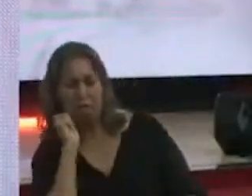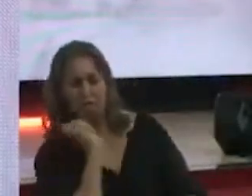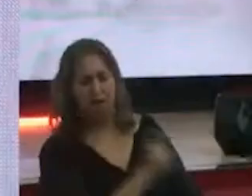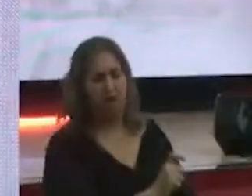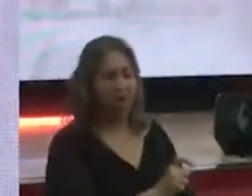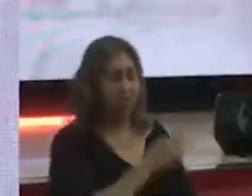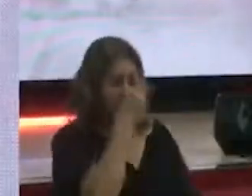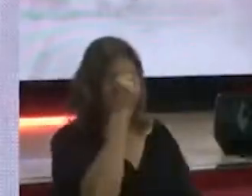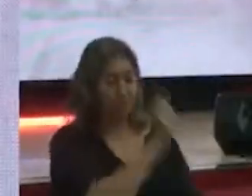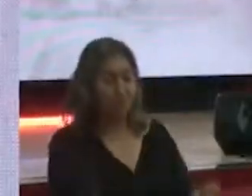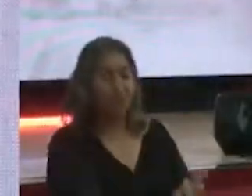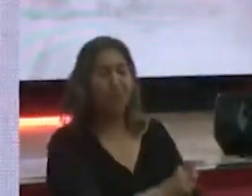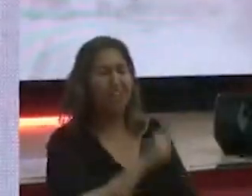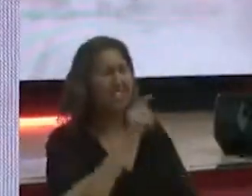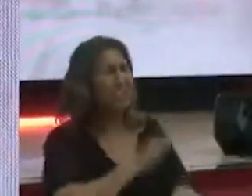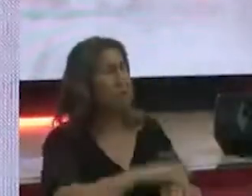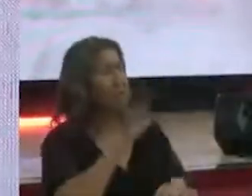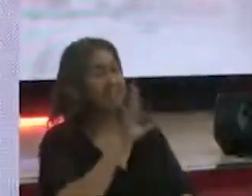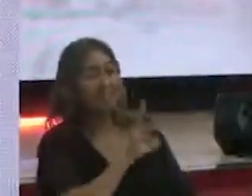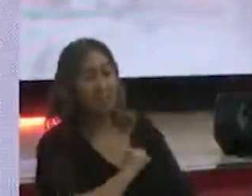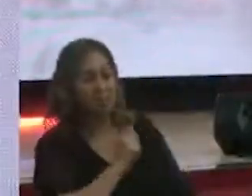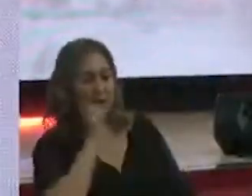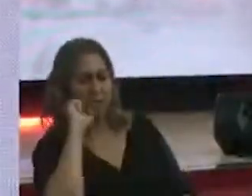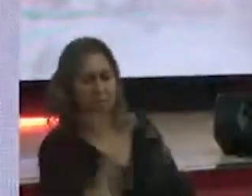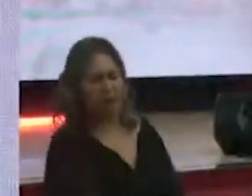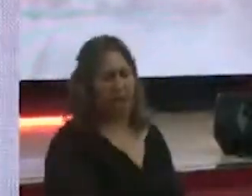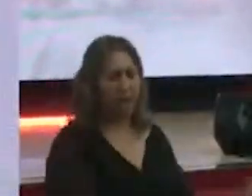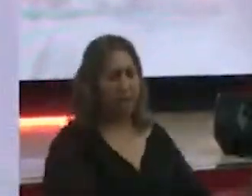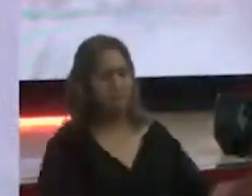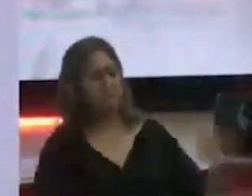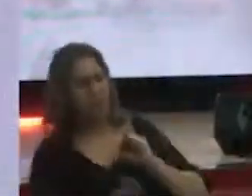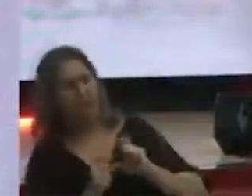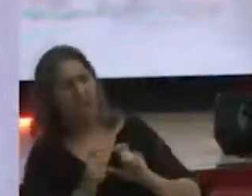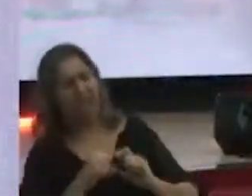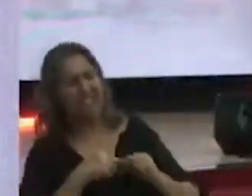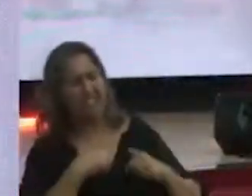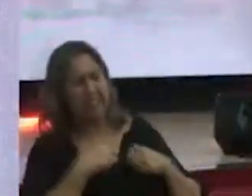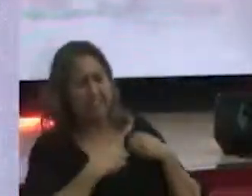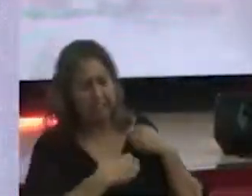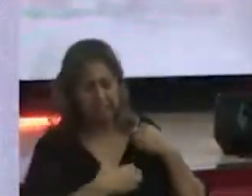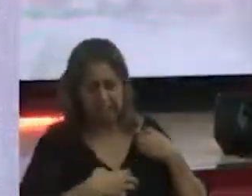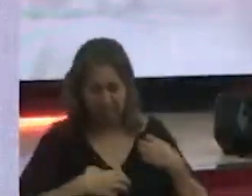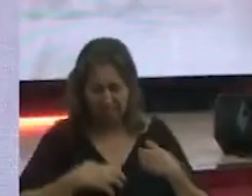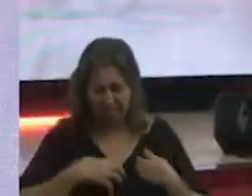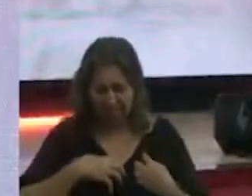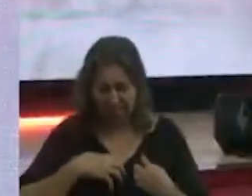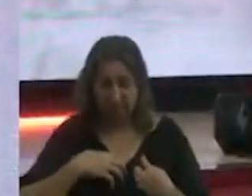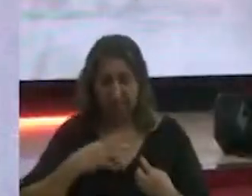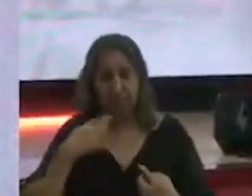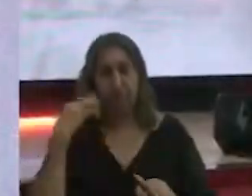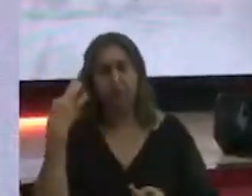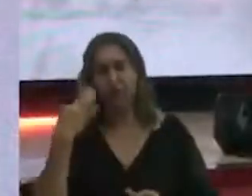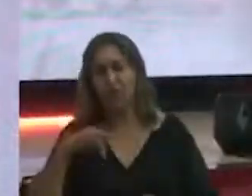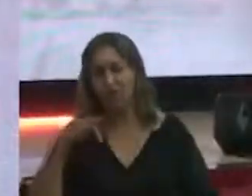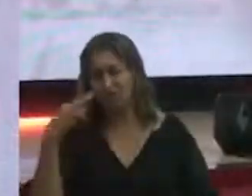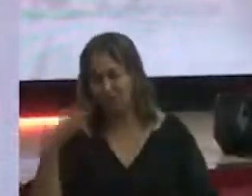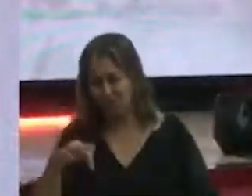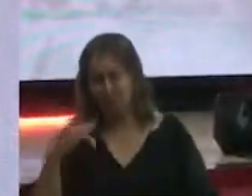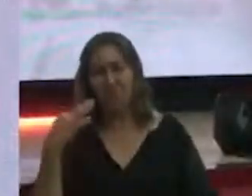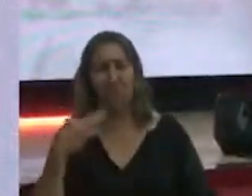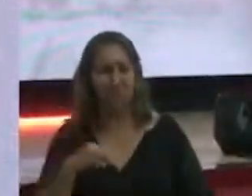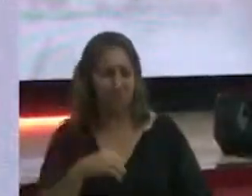nós mais amamos nós ferimos as pessoas próximas nós